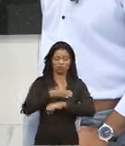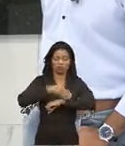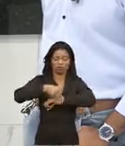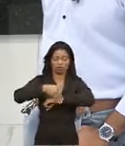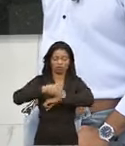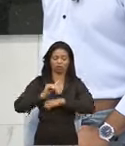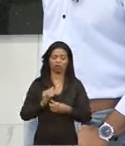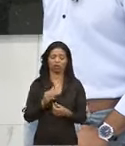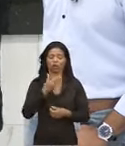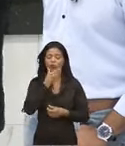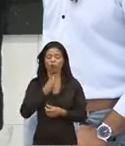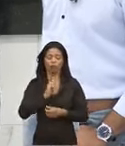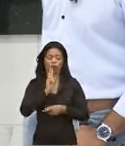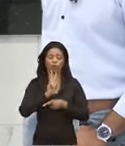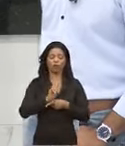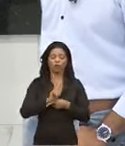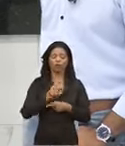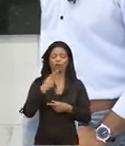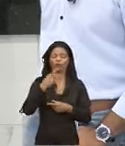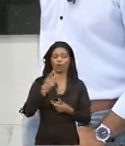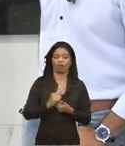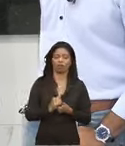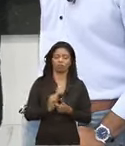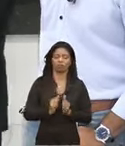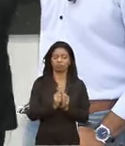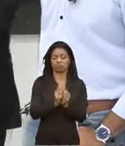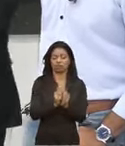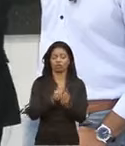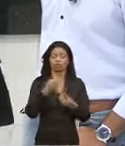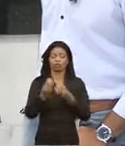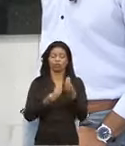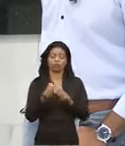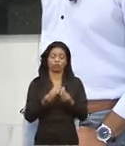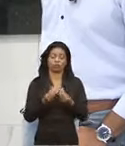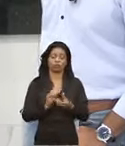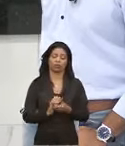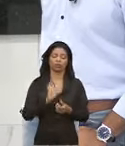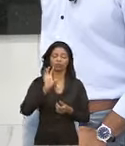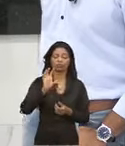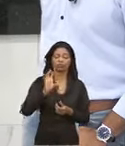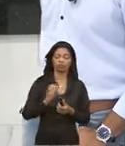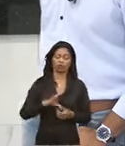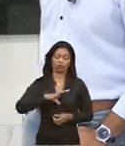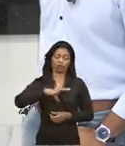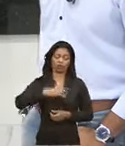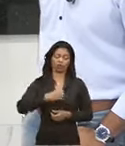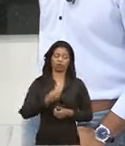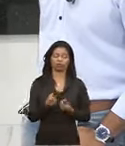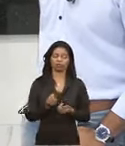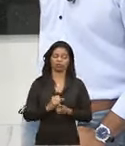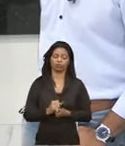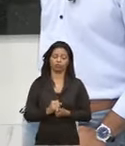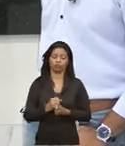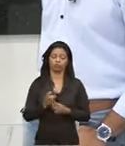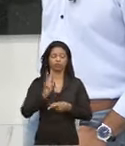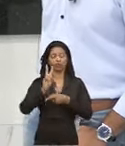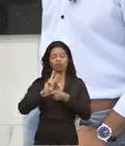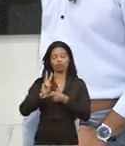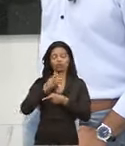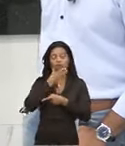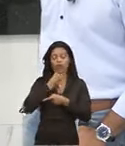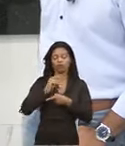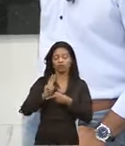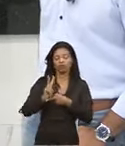falou, vai estar ao nosso lado, de que forma? Foram muito corajosos esses vigilantes